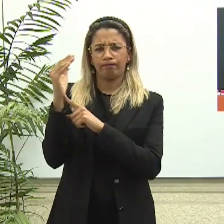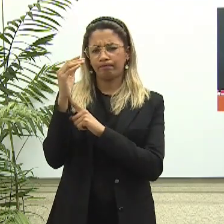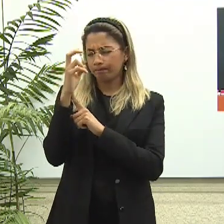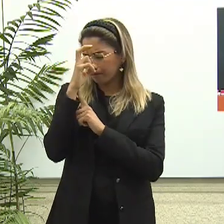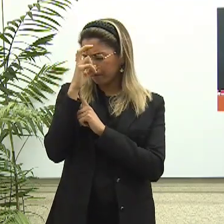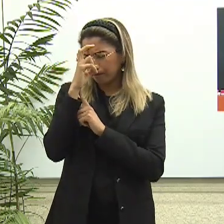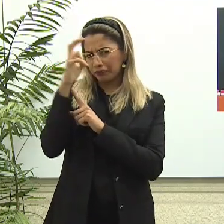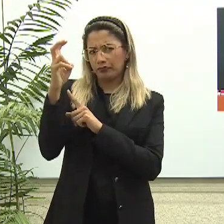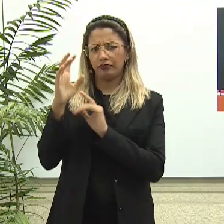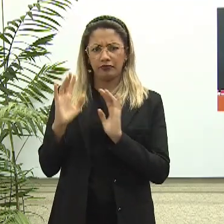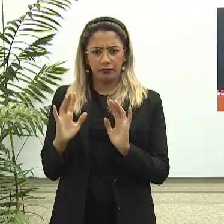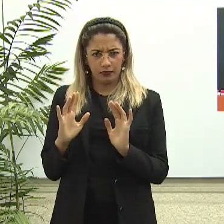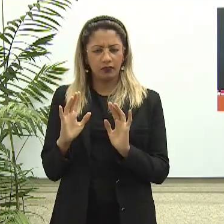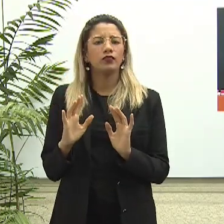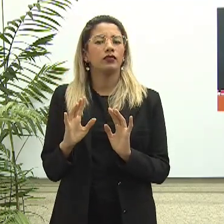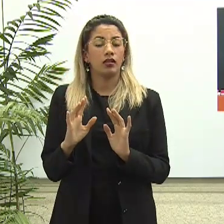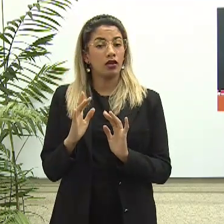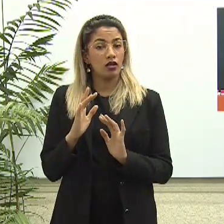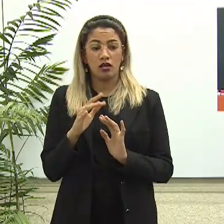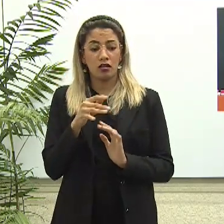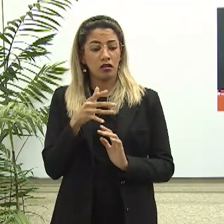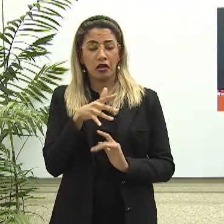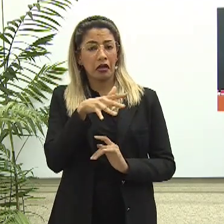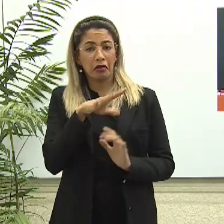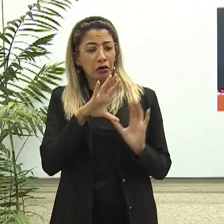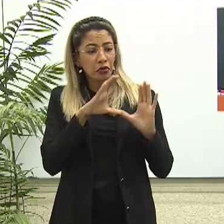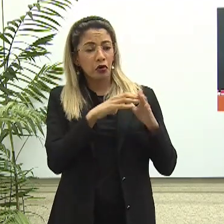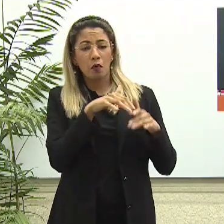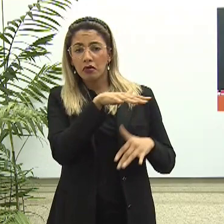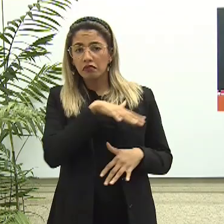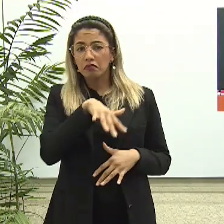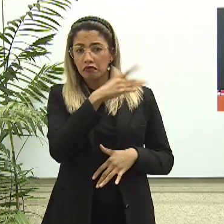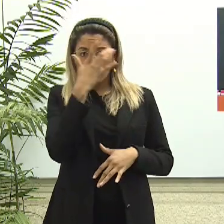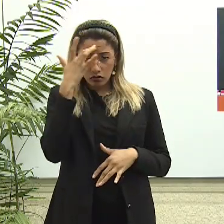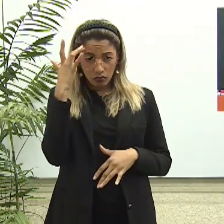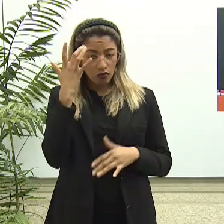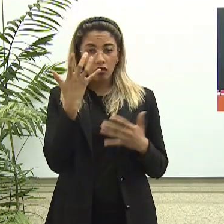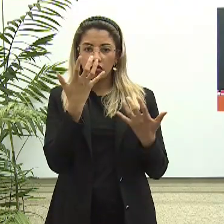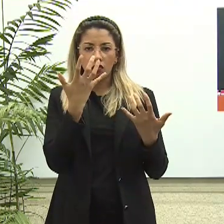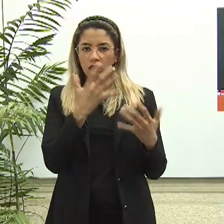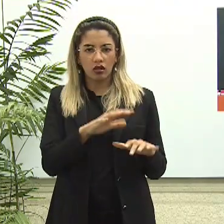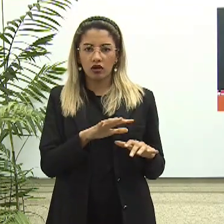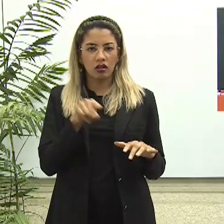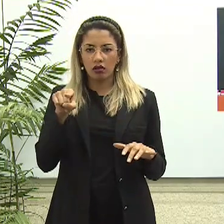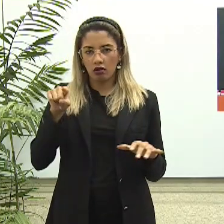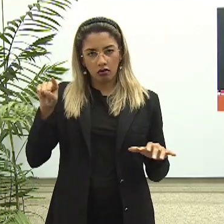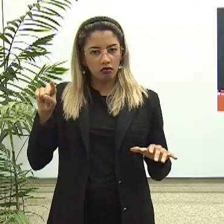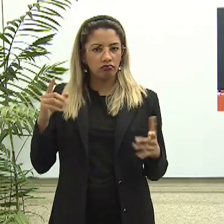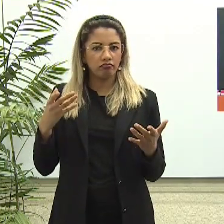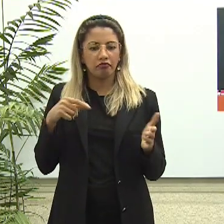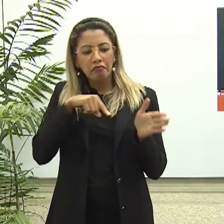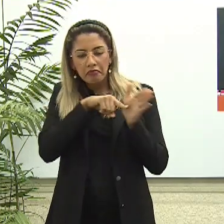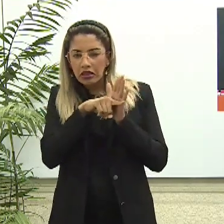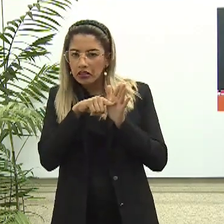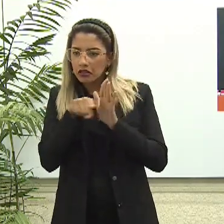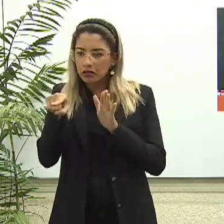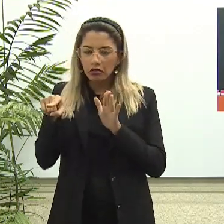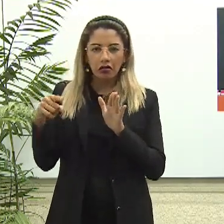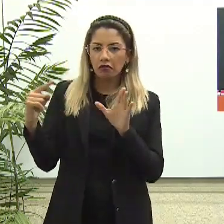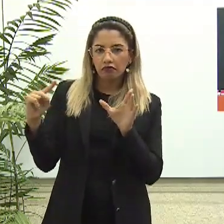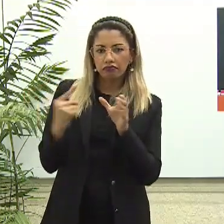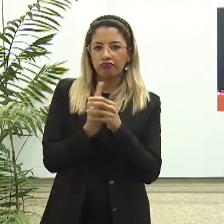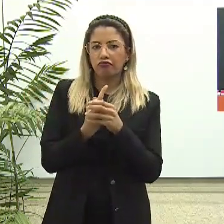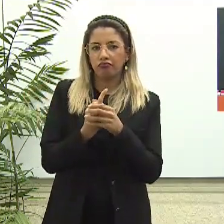cara que eles não queriam que participasse eh daquele controle de pesquisa então vamos